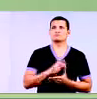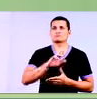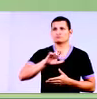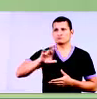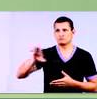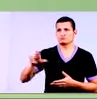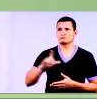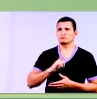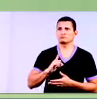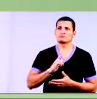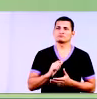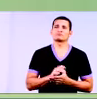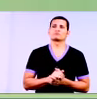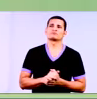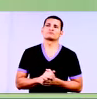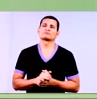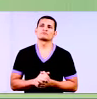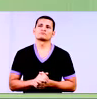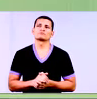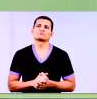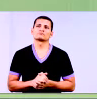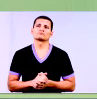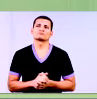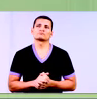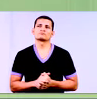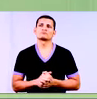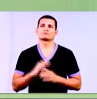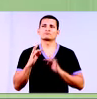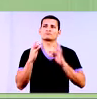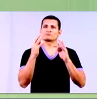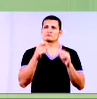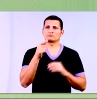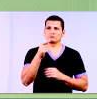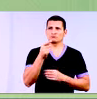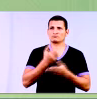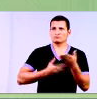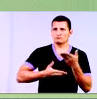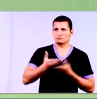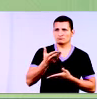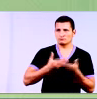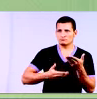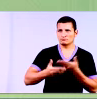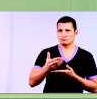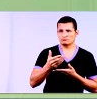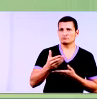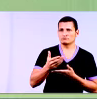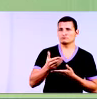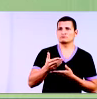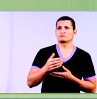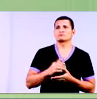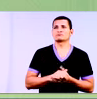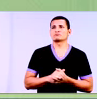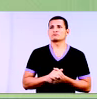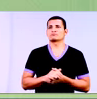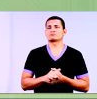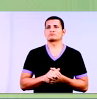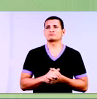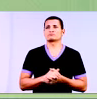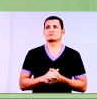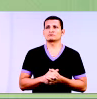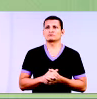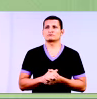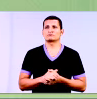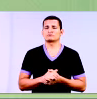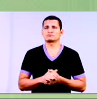daqui para frente. A gente viu que tudo isso aqui, ou seja, a interação com o homem está aqui em cima, os dispositivos de entrada e saída. E tudo isso